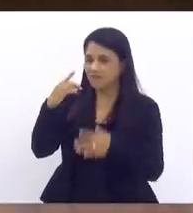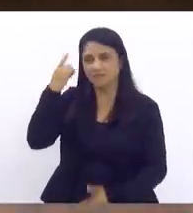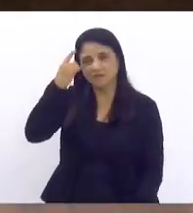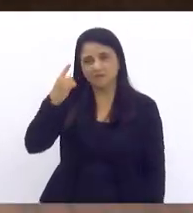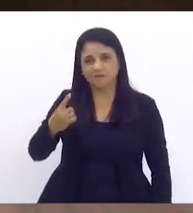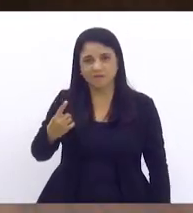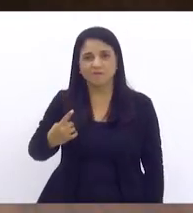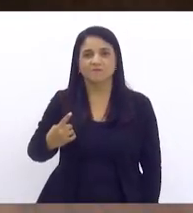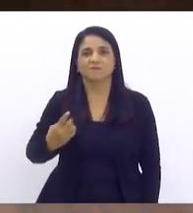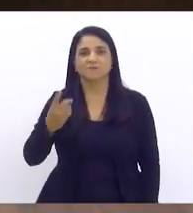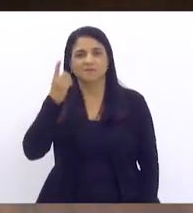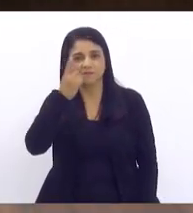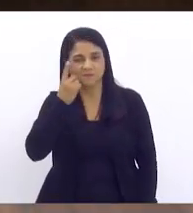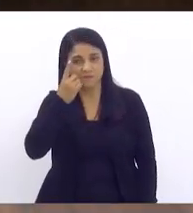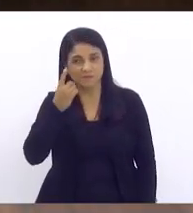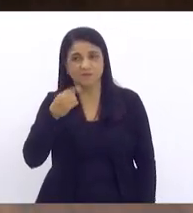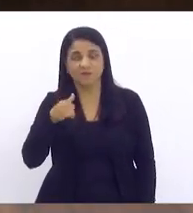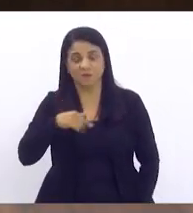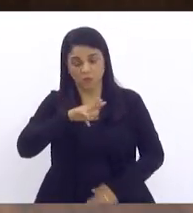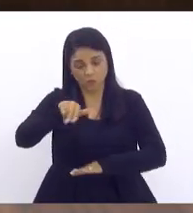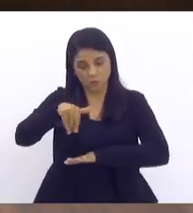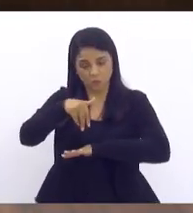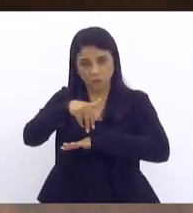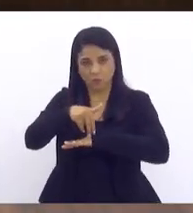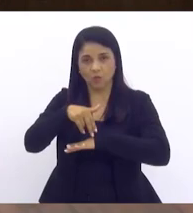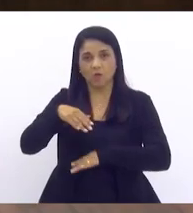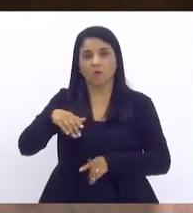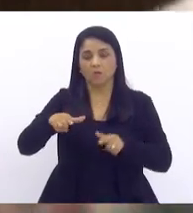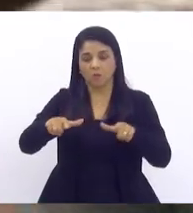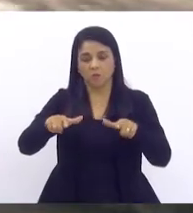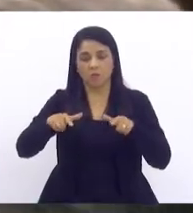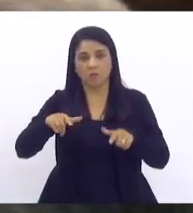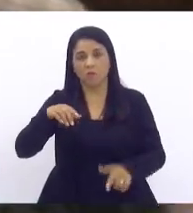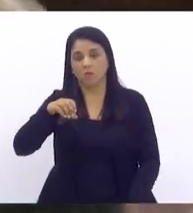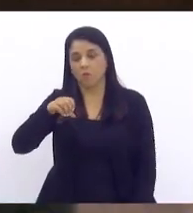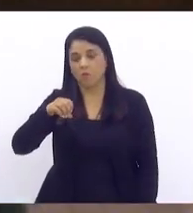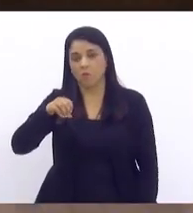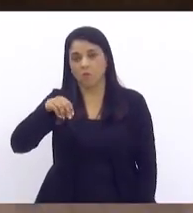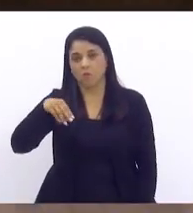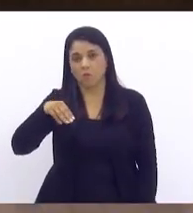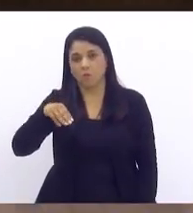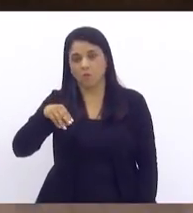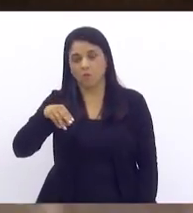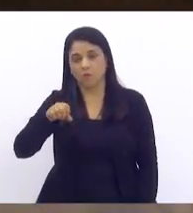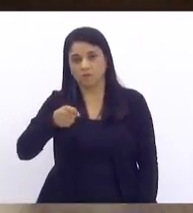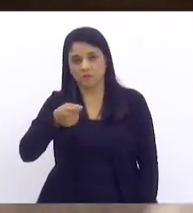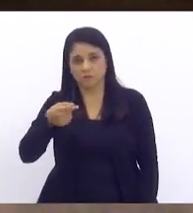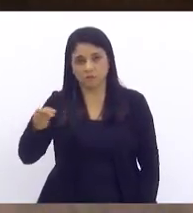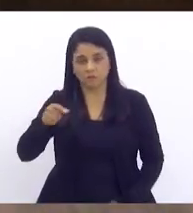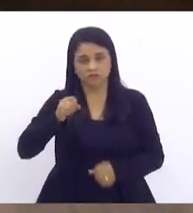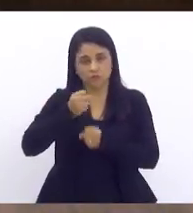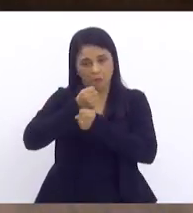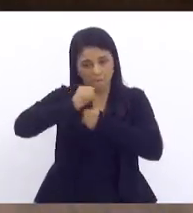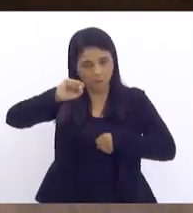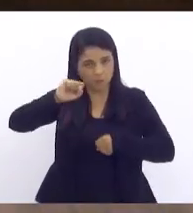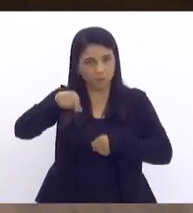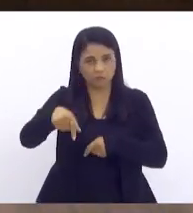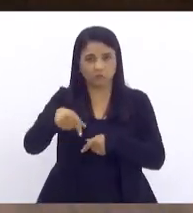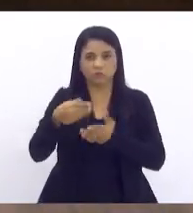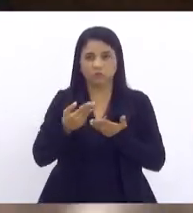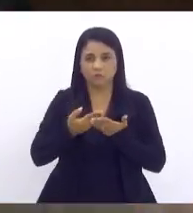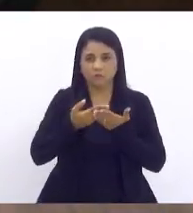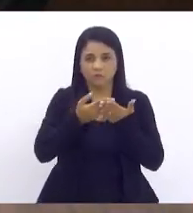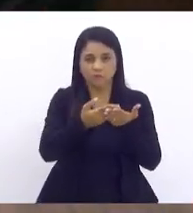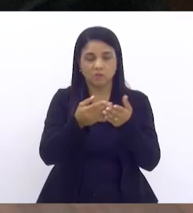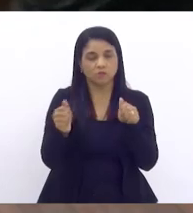me traz aqui é uma moção de repúdio que encaminhei junto ao nosso